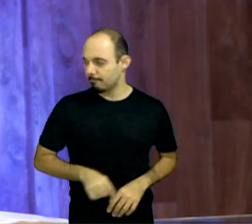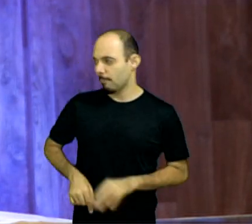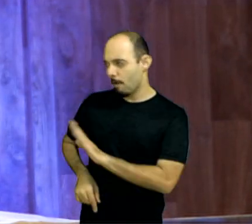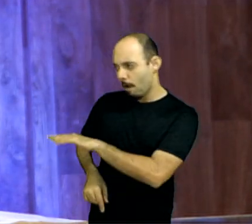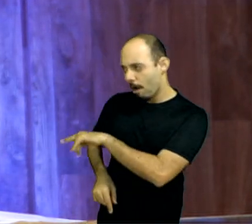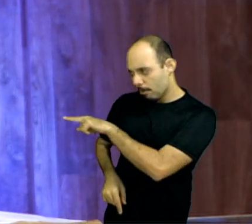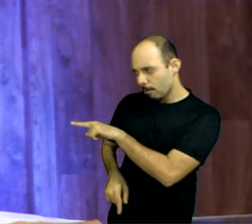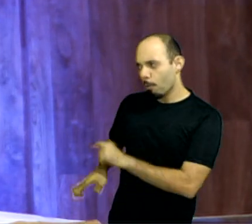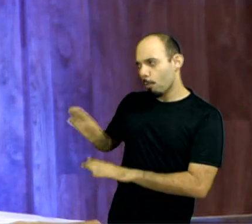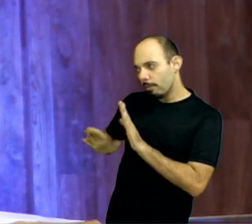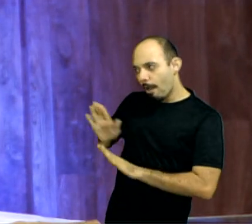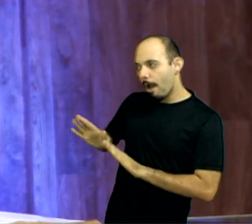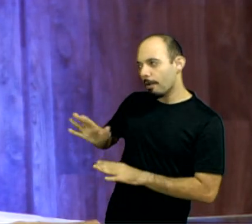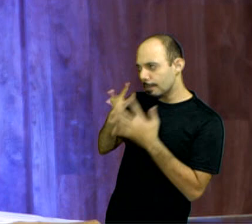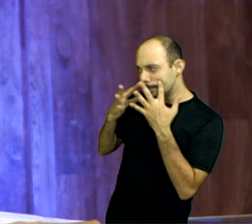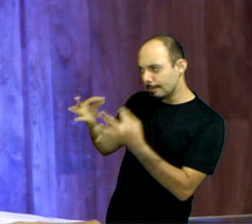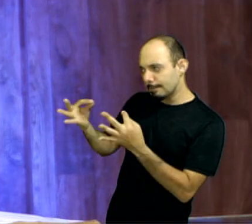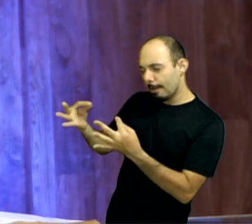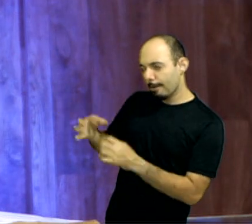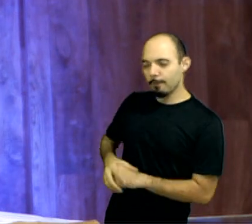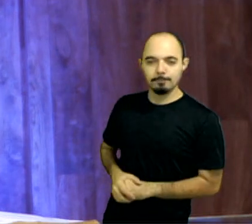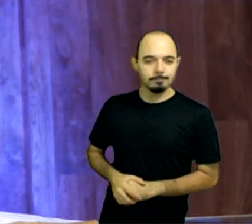cuidado, não brinca não.